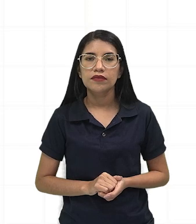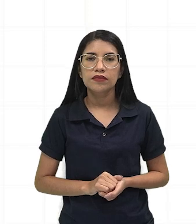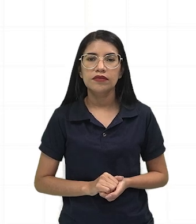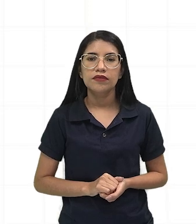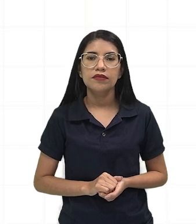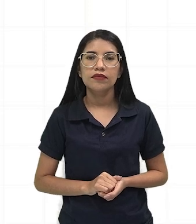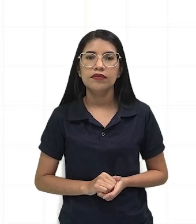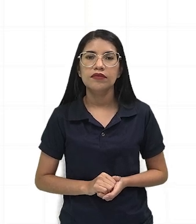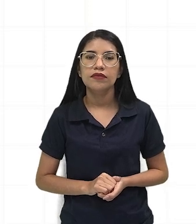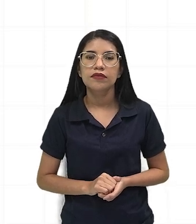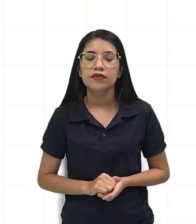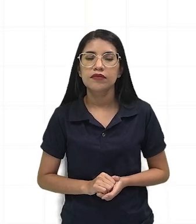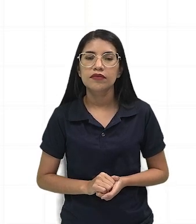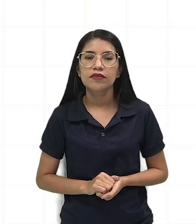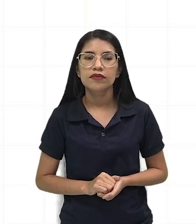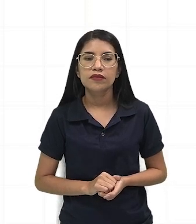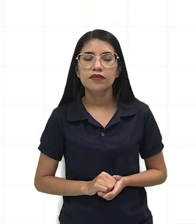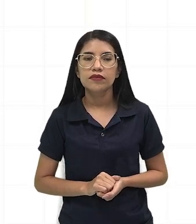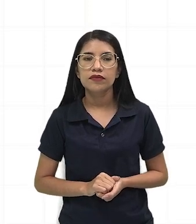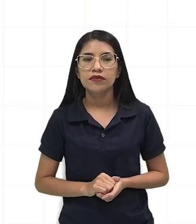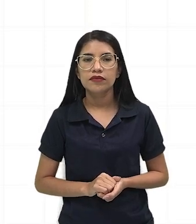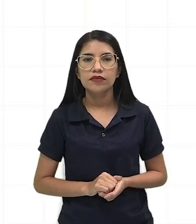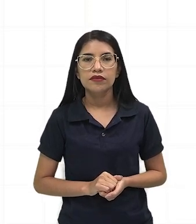Aqui, olha. E aí,